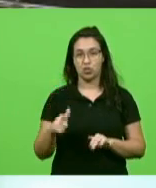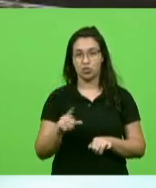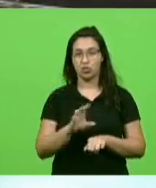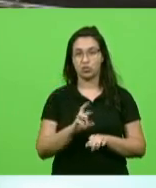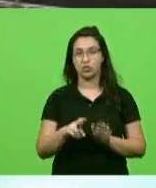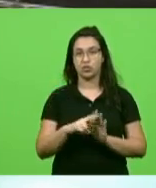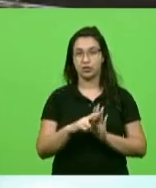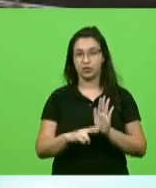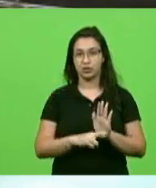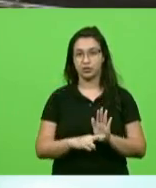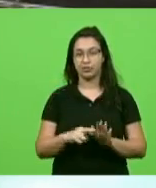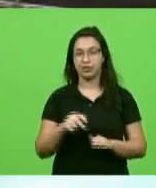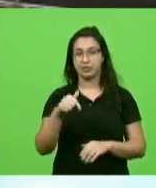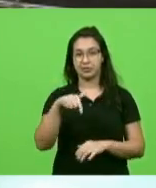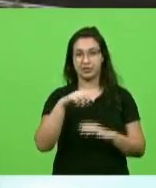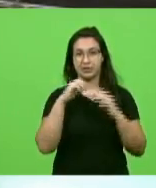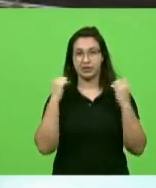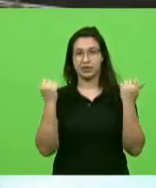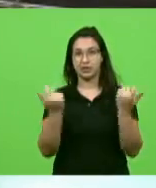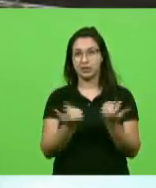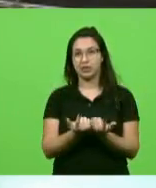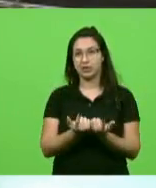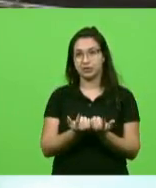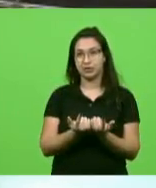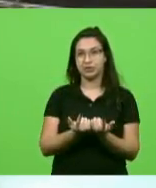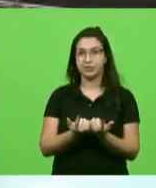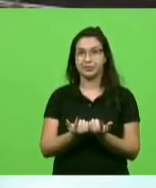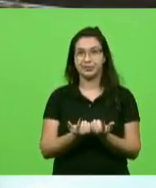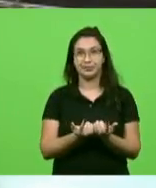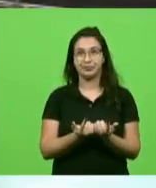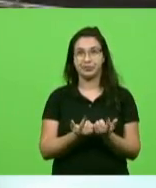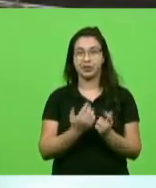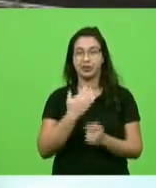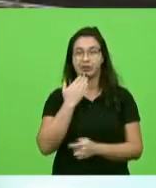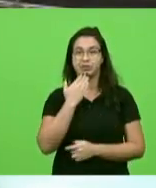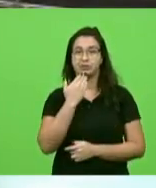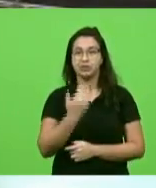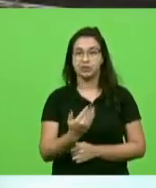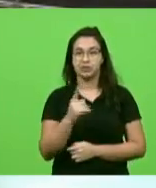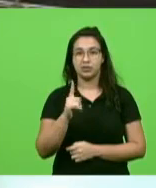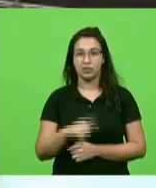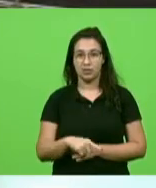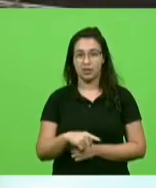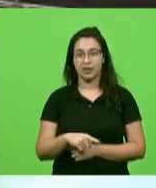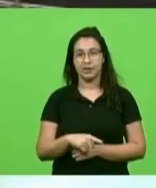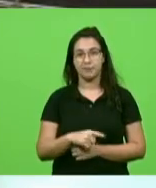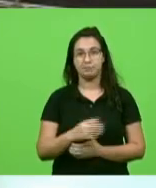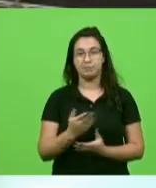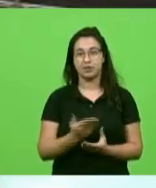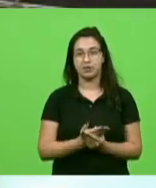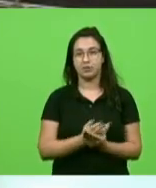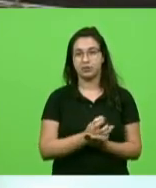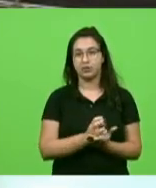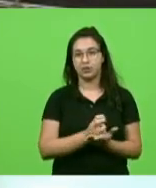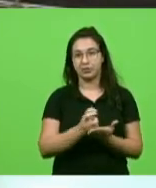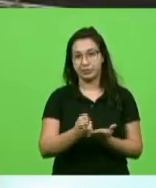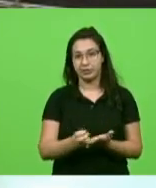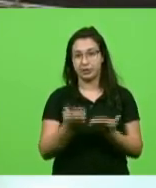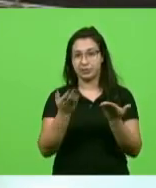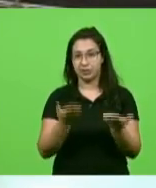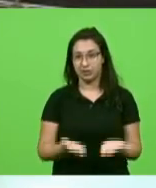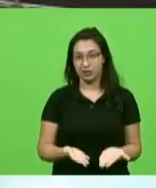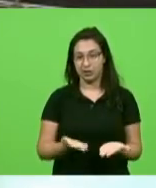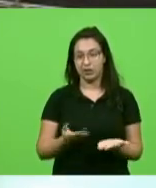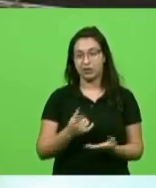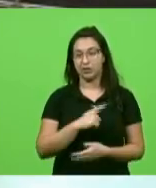Regimento Interno desta casa a solicitação se dá em razão do processo de impeachment do